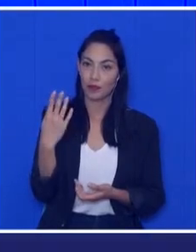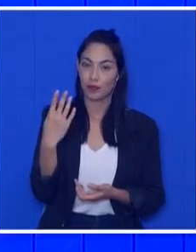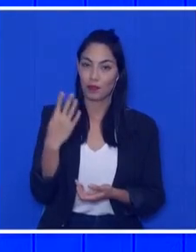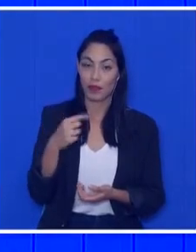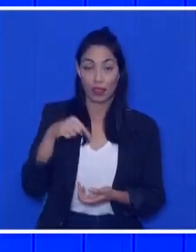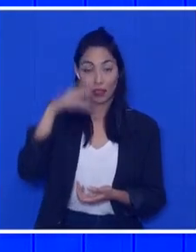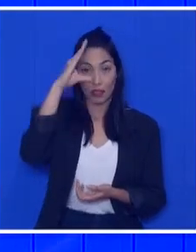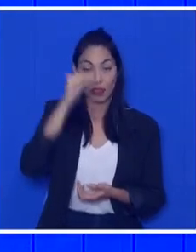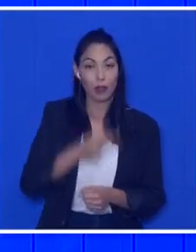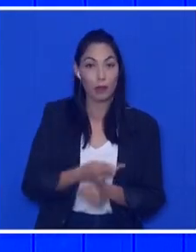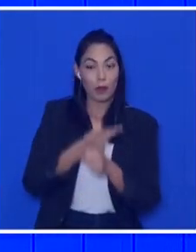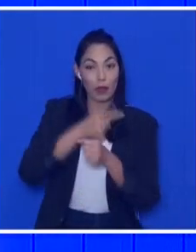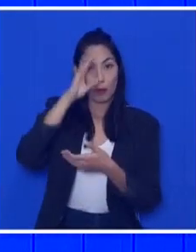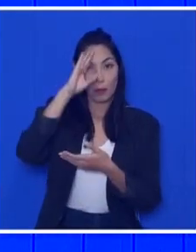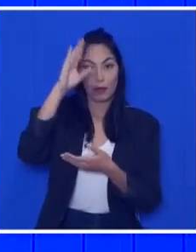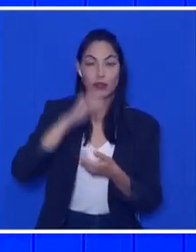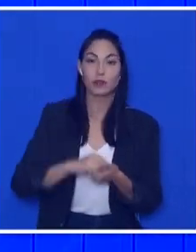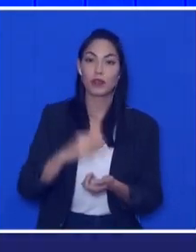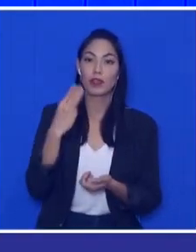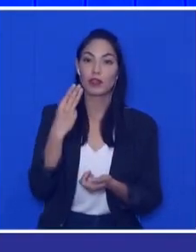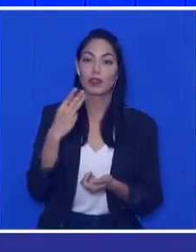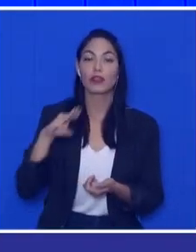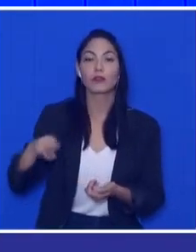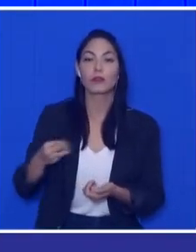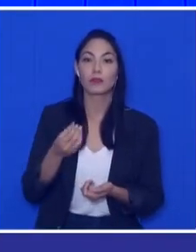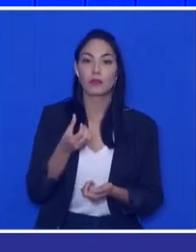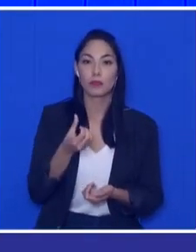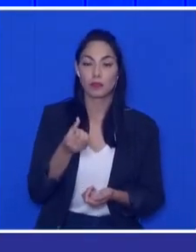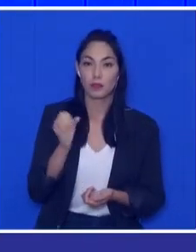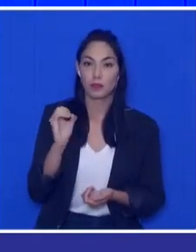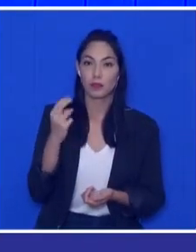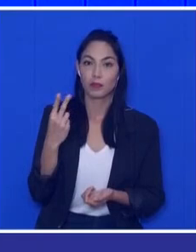5.484. E nesta noite tem prêmio principal de